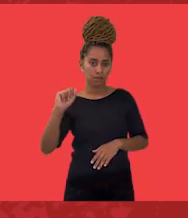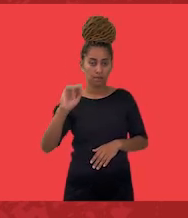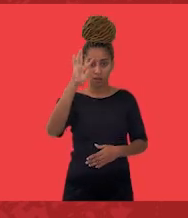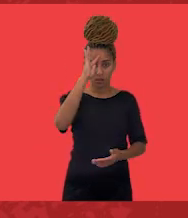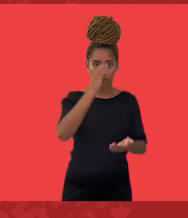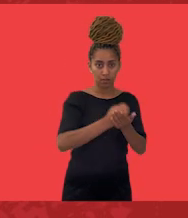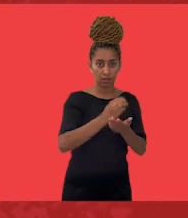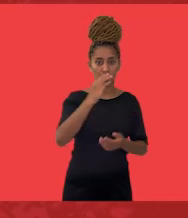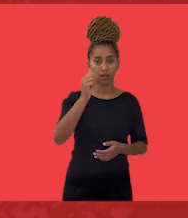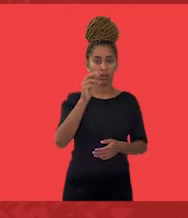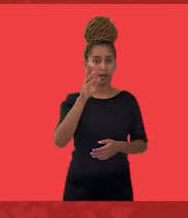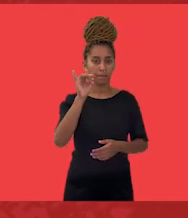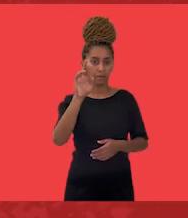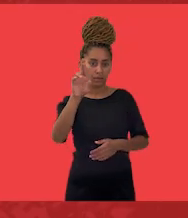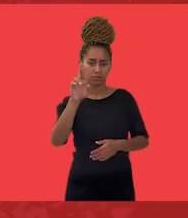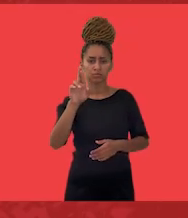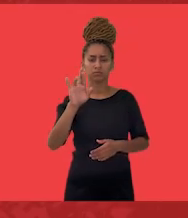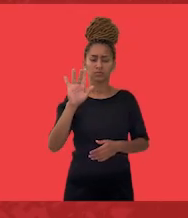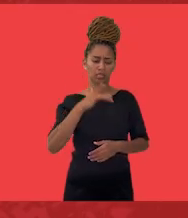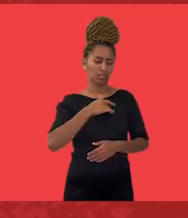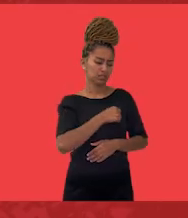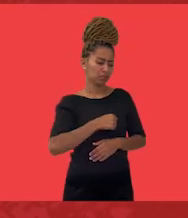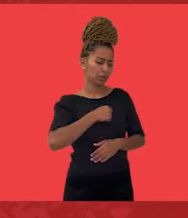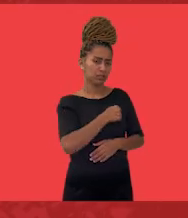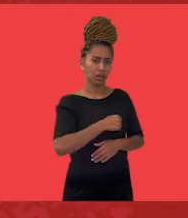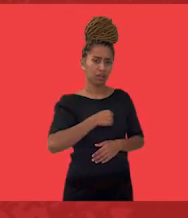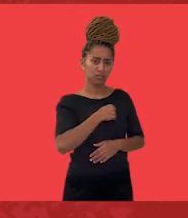Desfecho ou franquia?